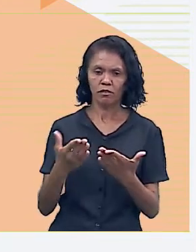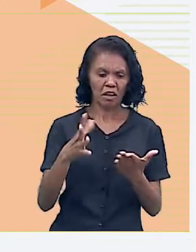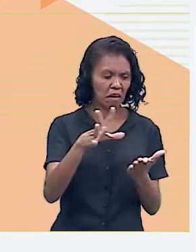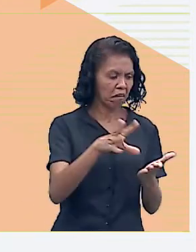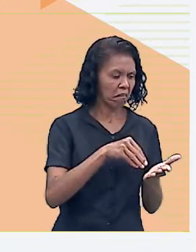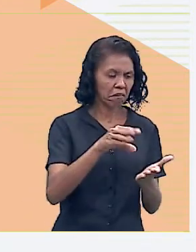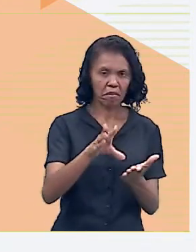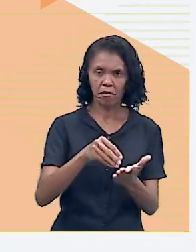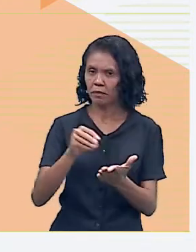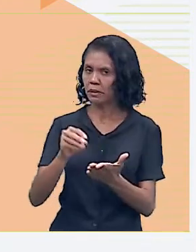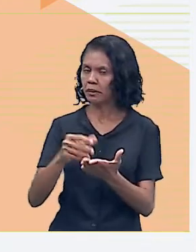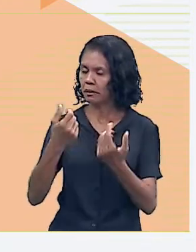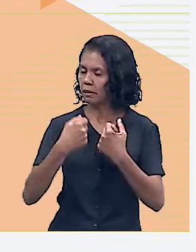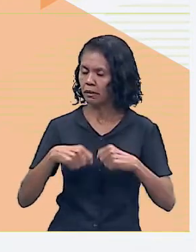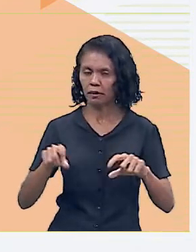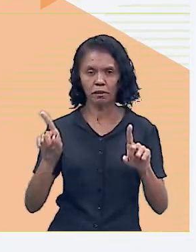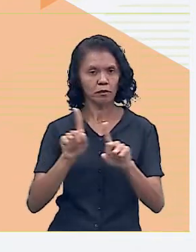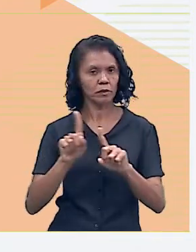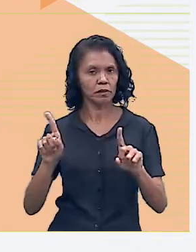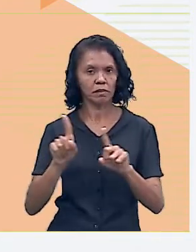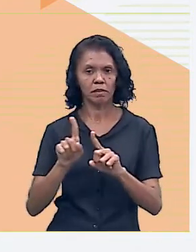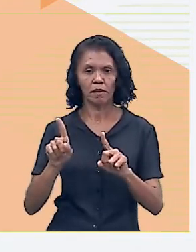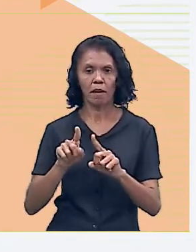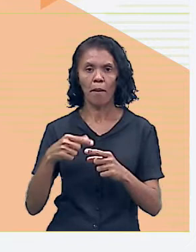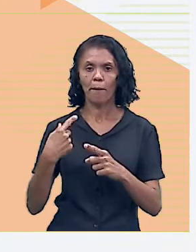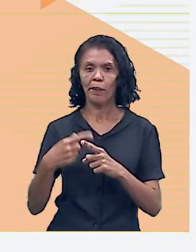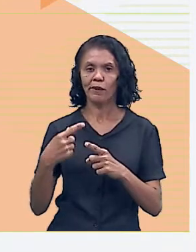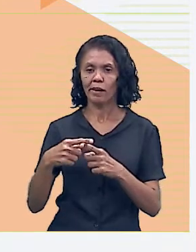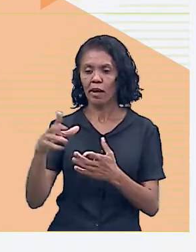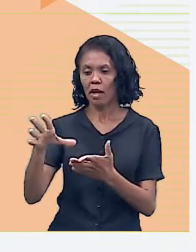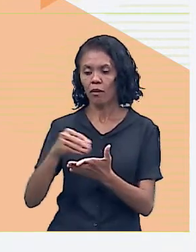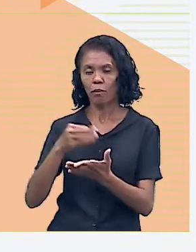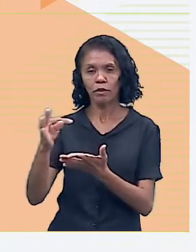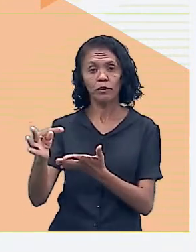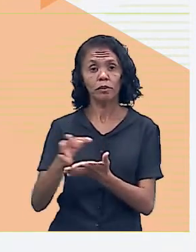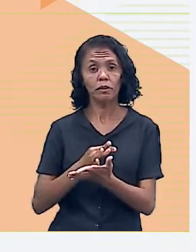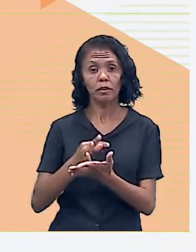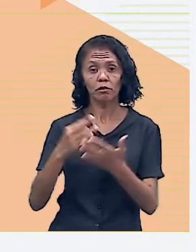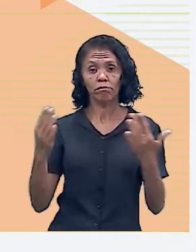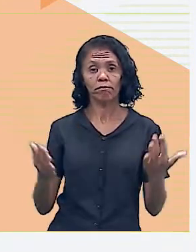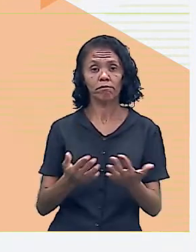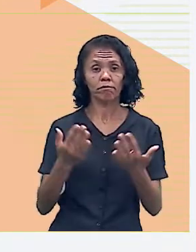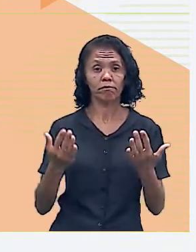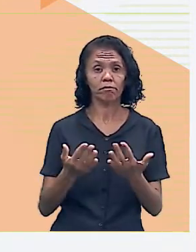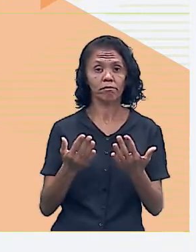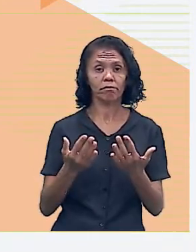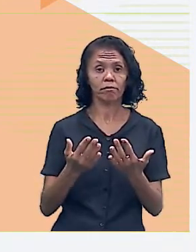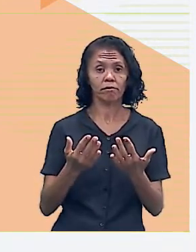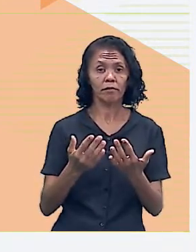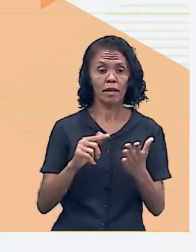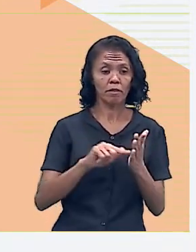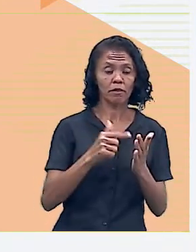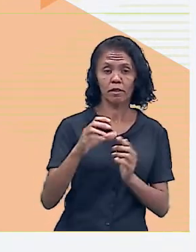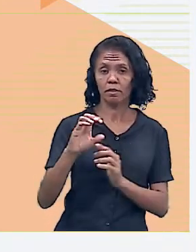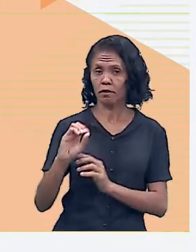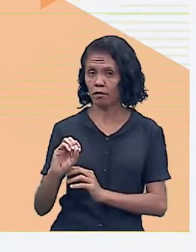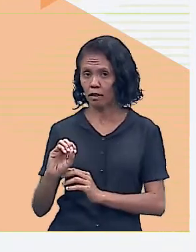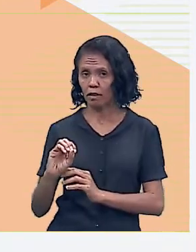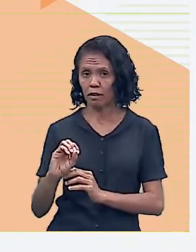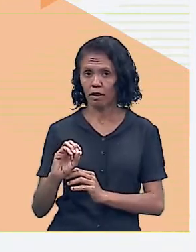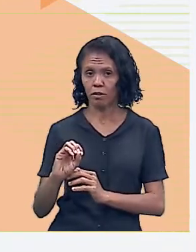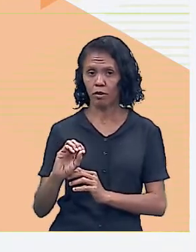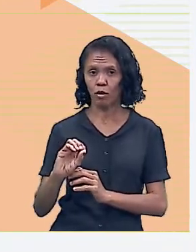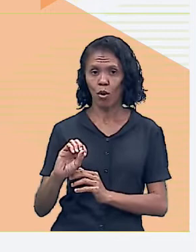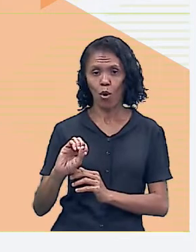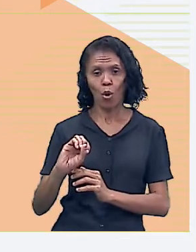copiar texto motivador porque a cópia do texto motivador pode fazer com que você ousaria competence